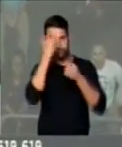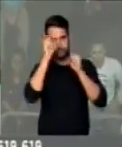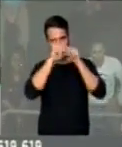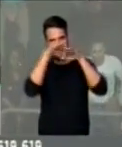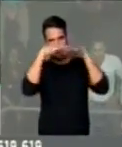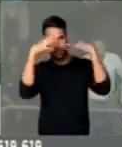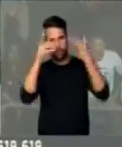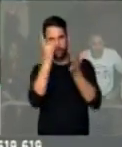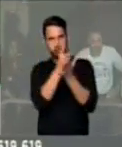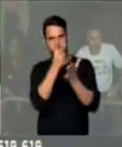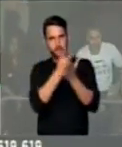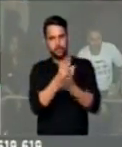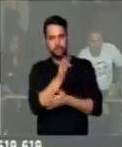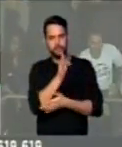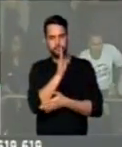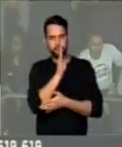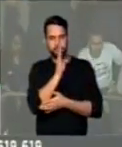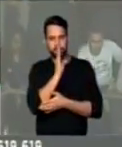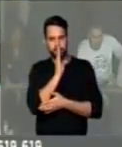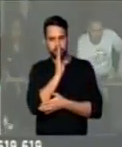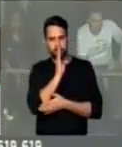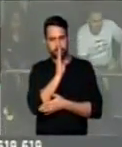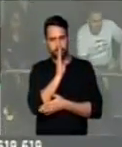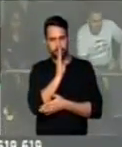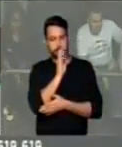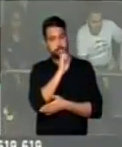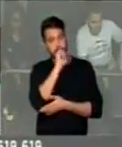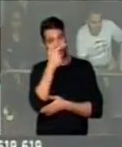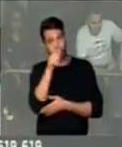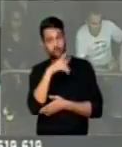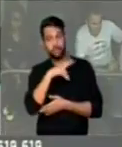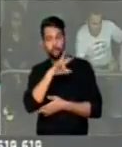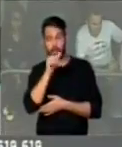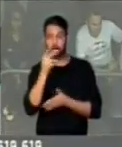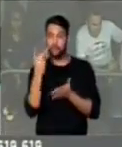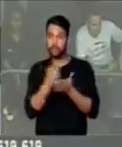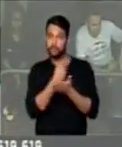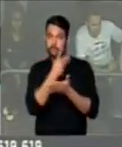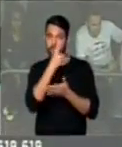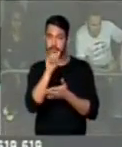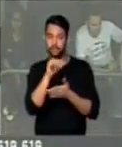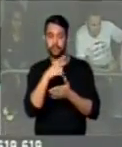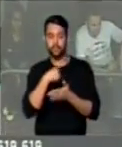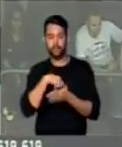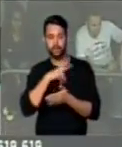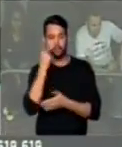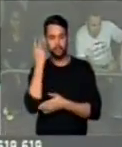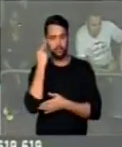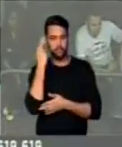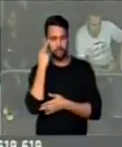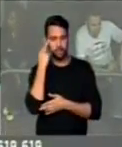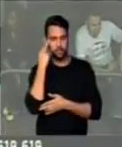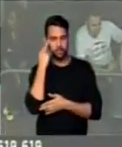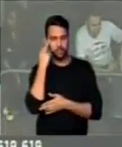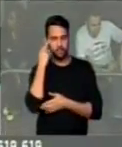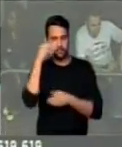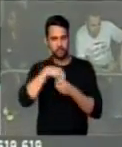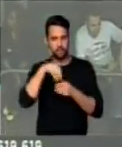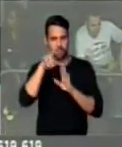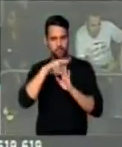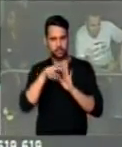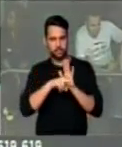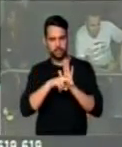se mantenha em silêncio, senão o que vai acontecer, o que é natural e é do regimento,